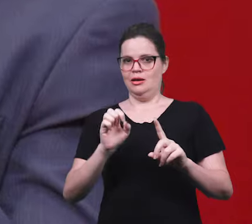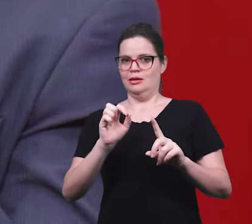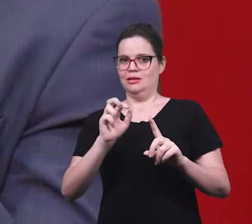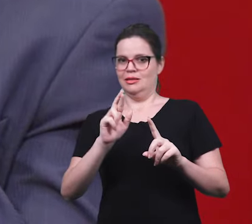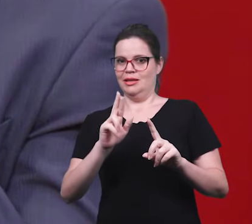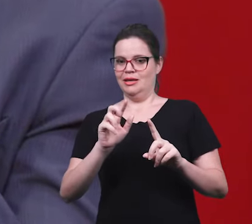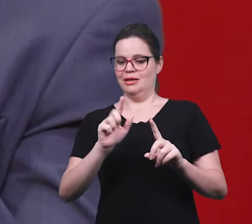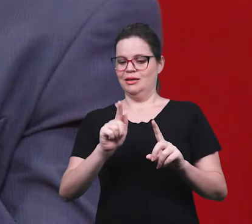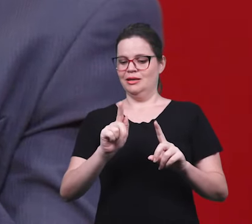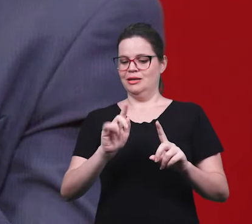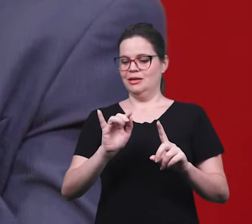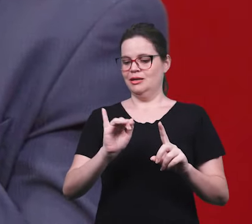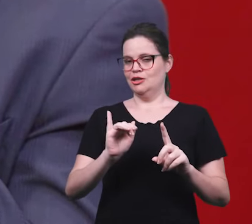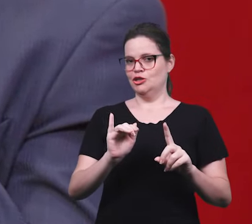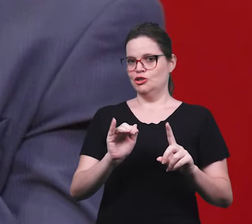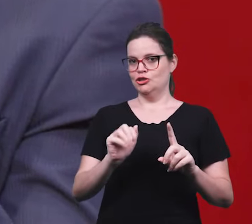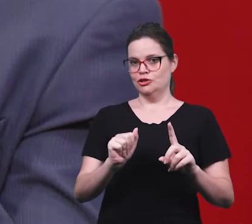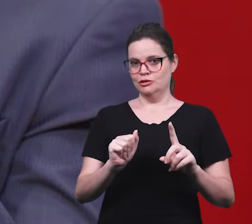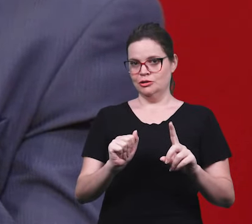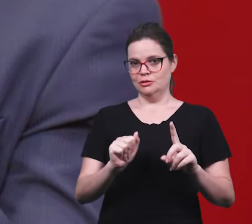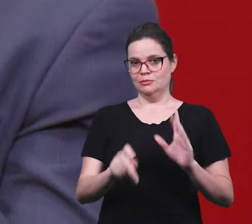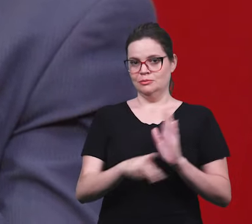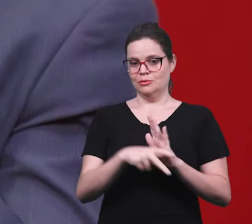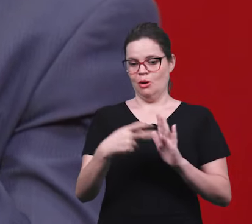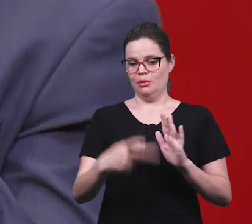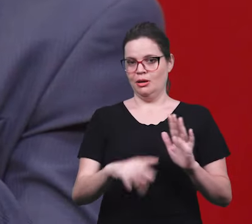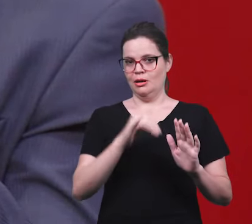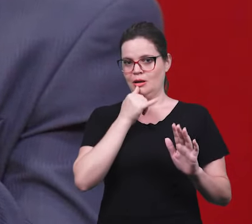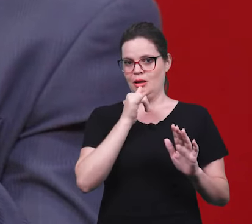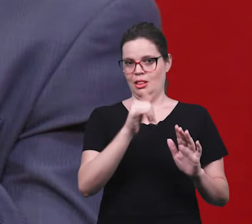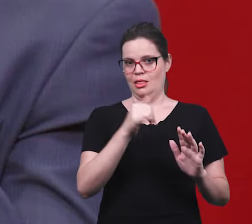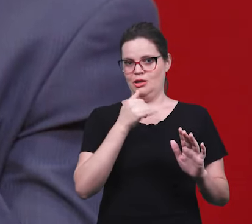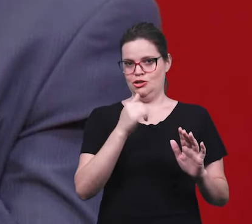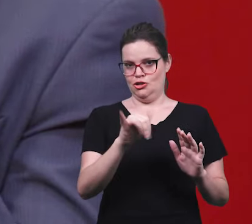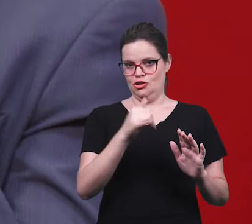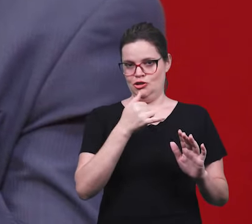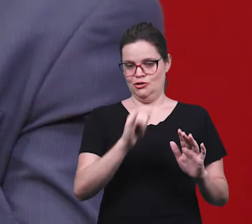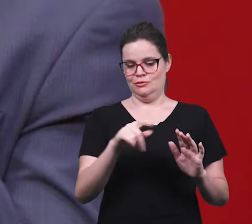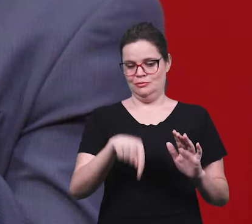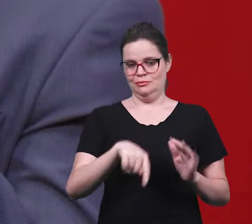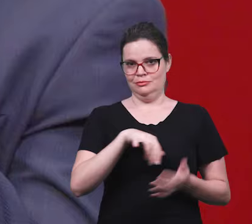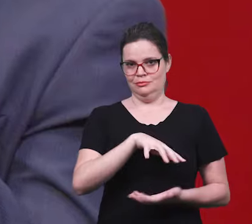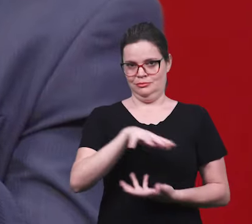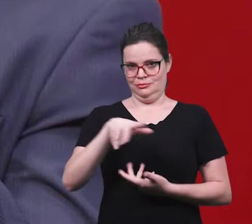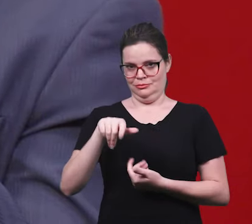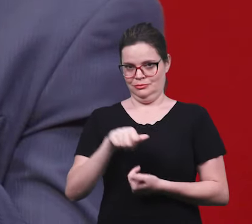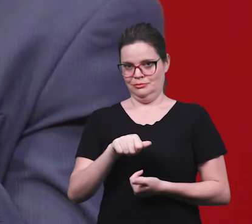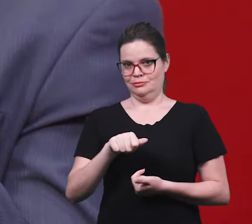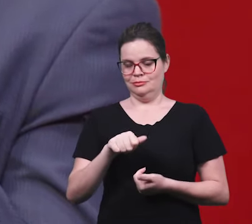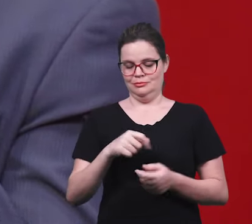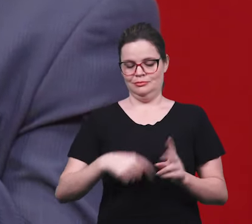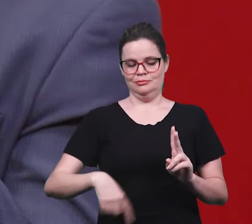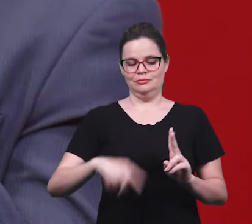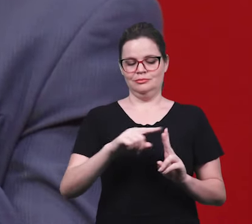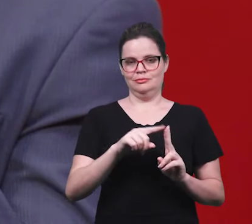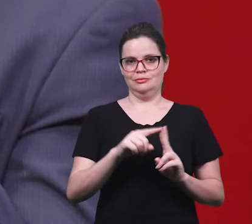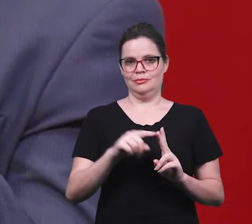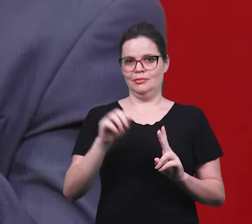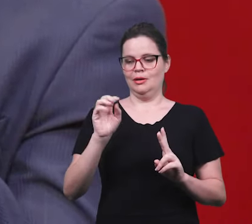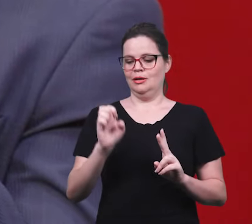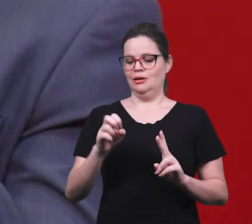mencionamos aqui que uma está relacionada ao universo criador, né? A energia, o